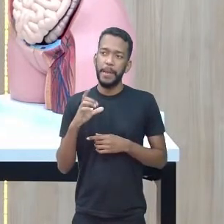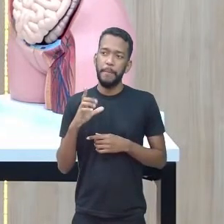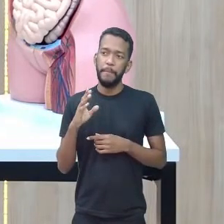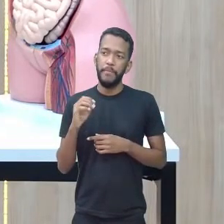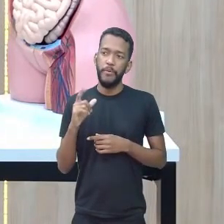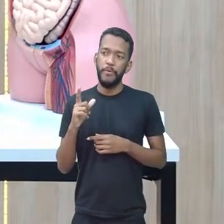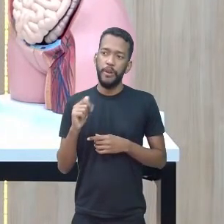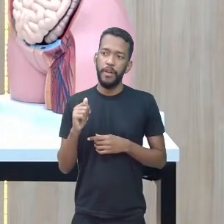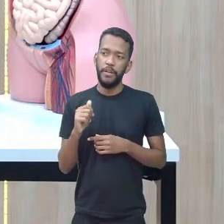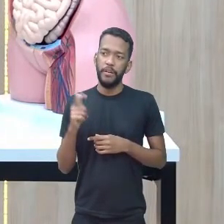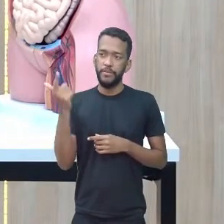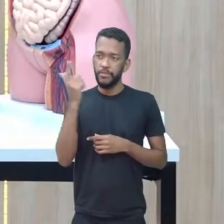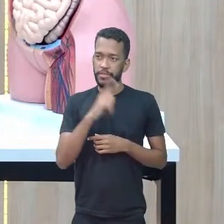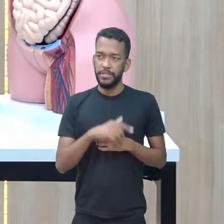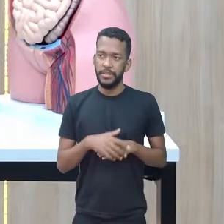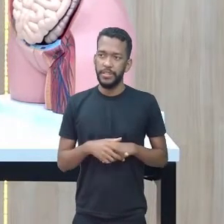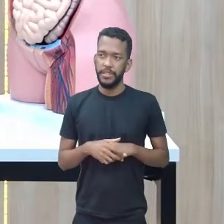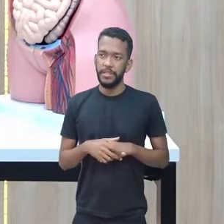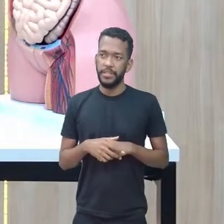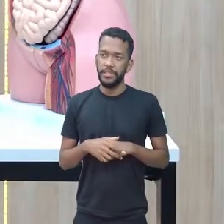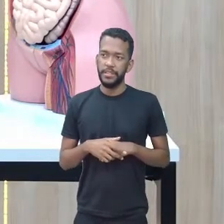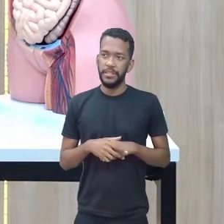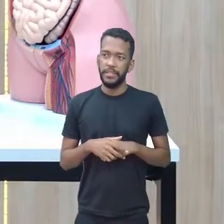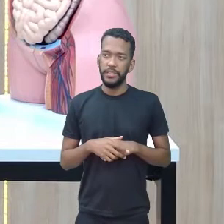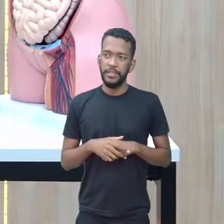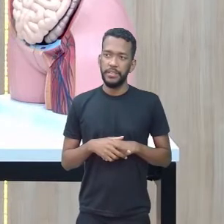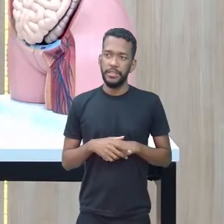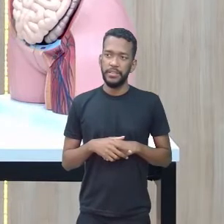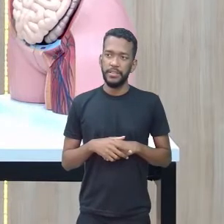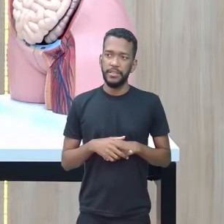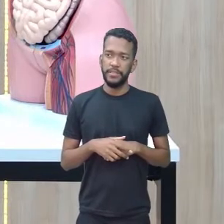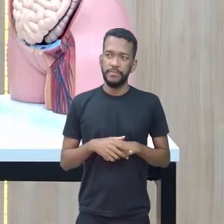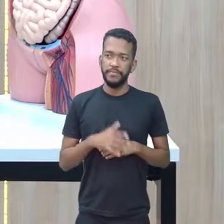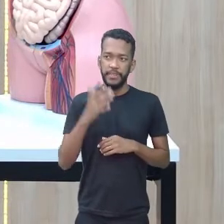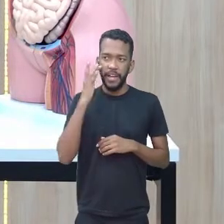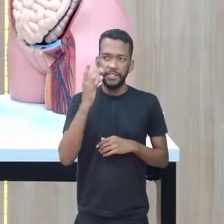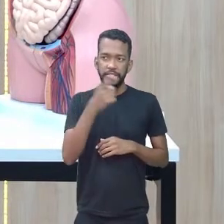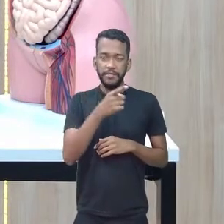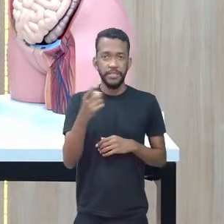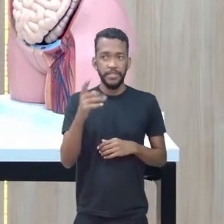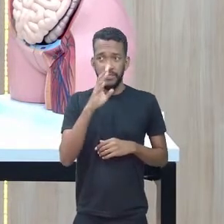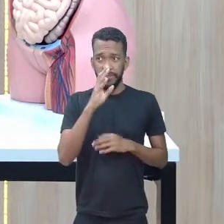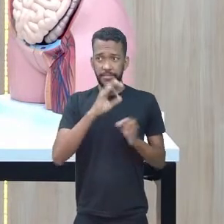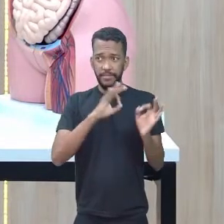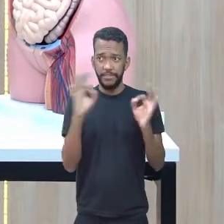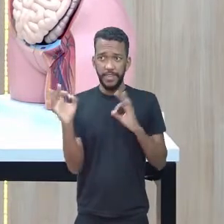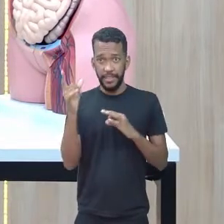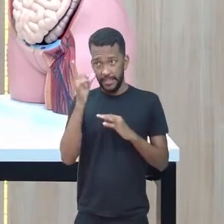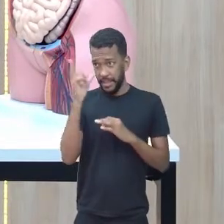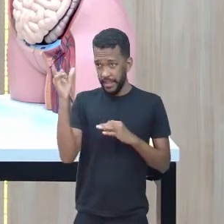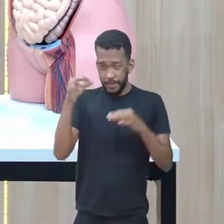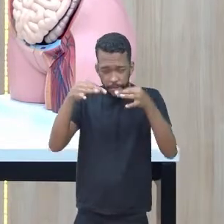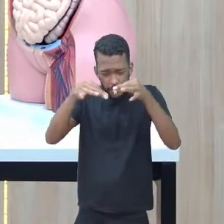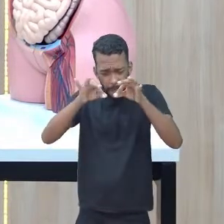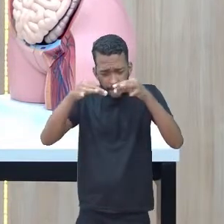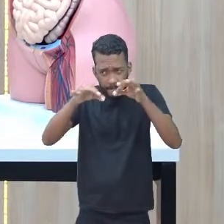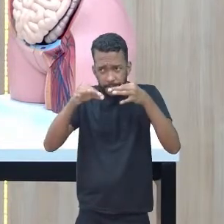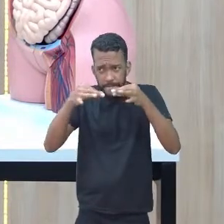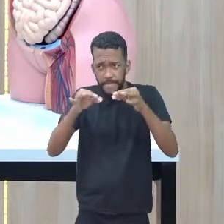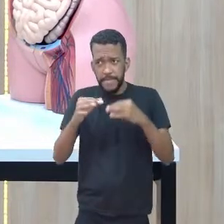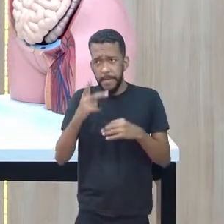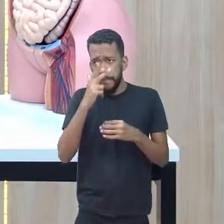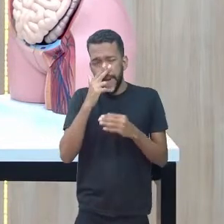consegue tirar, deixa eu tirar aqui um pedacinho. Será que vocês vão conseguir ver? Eu tirei uma películazinha, ó, como se fosse